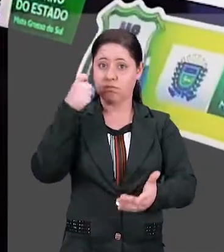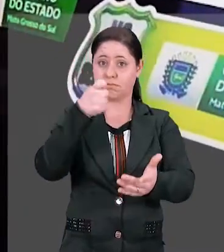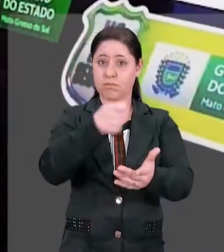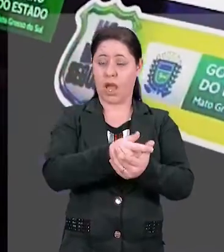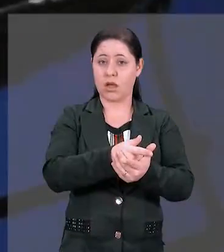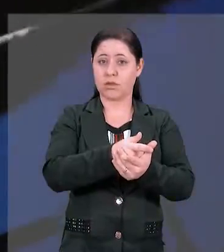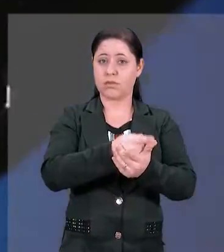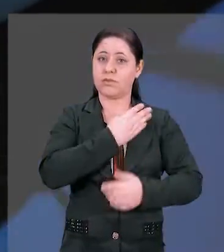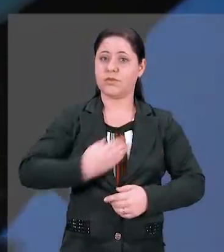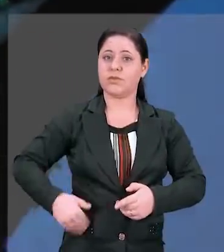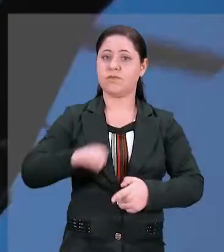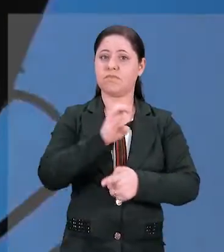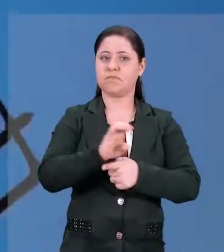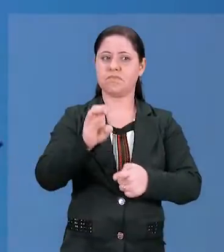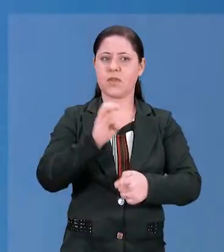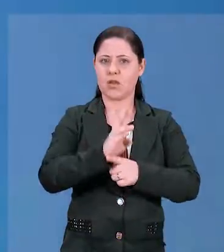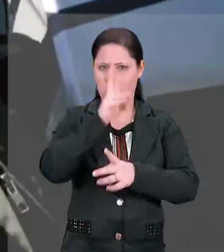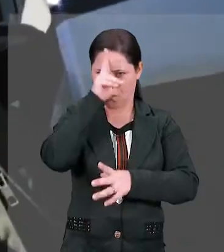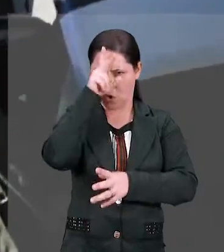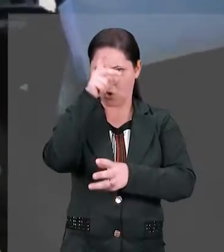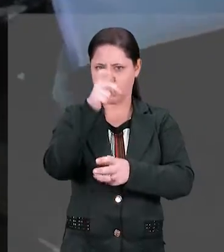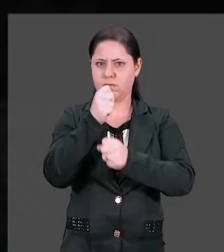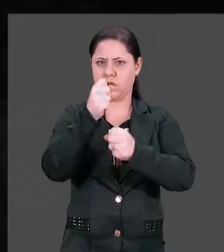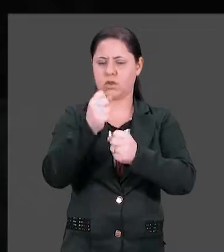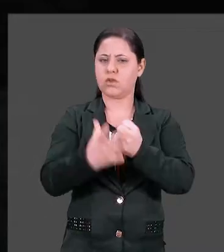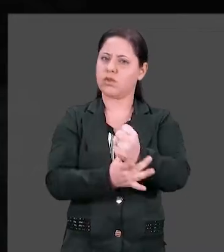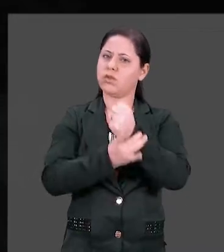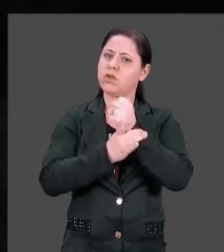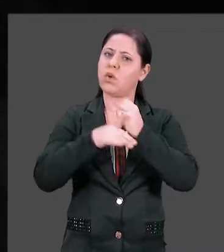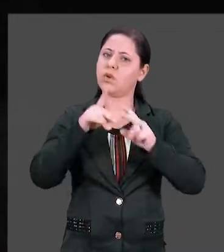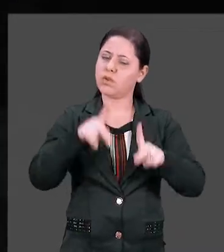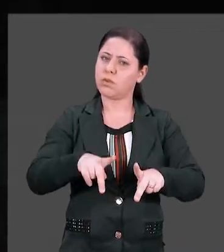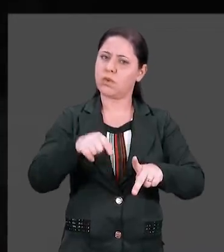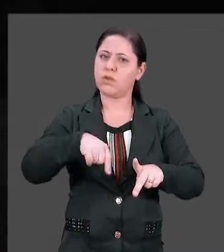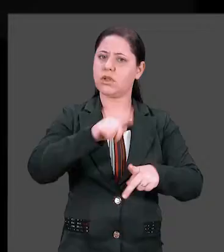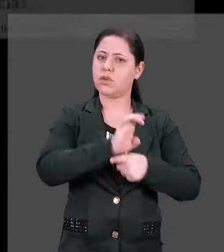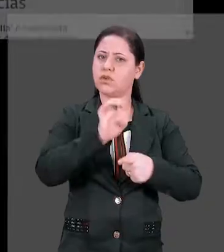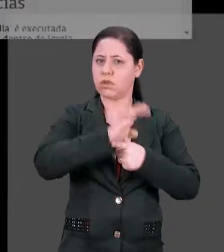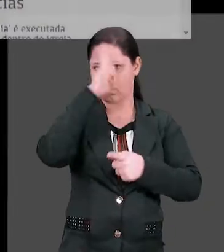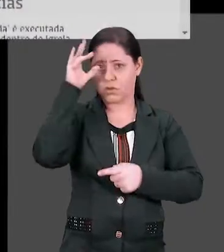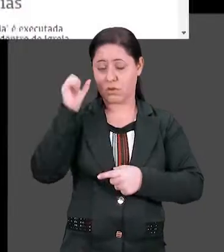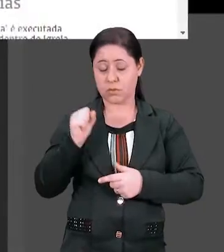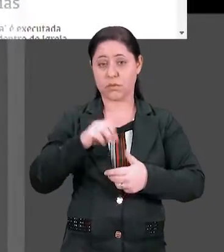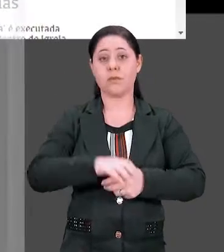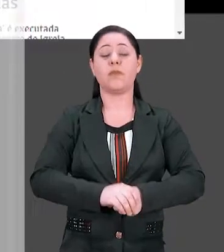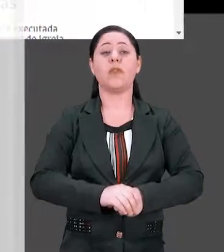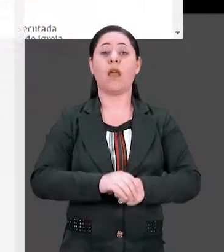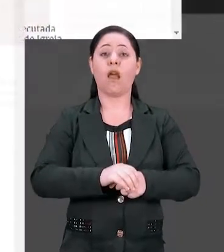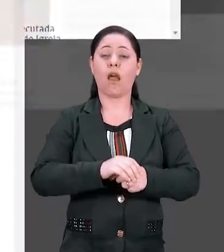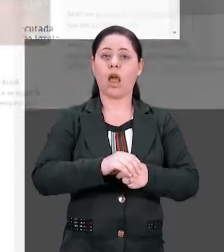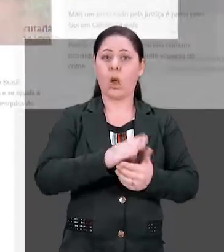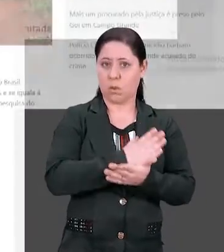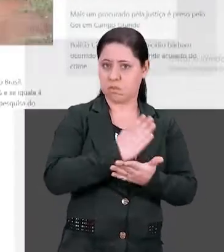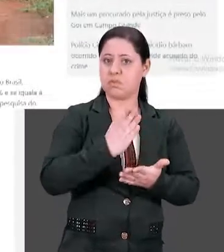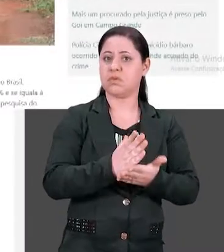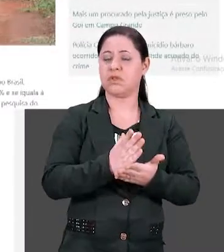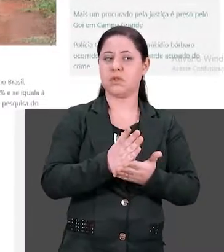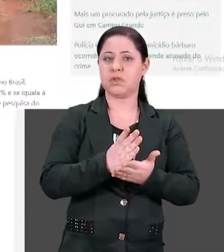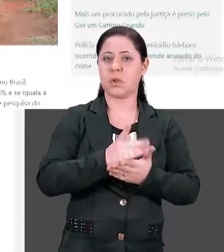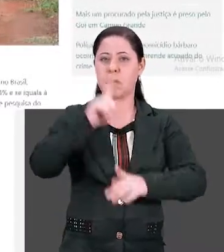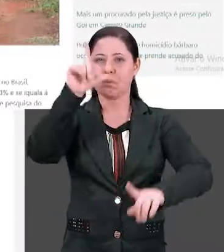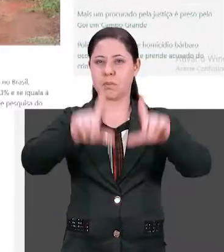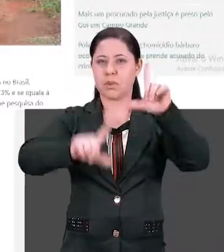governo estadual para reforço da segurança em Mato Grosso do Sul. E a iniciativa rendeu mídia nacional.